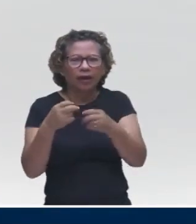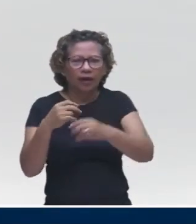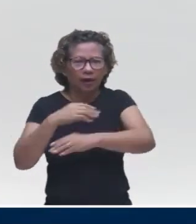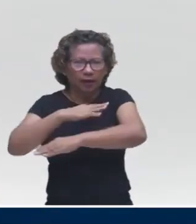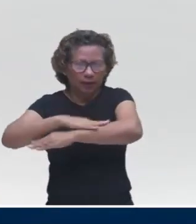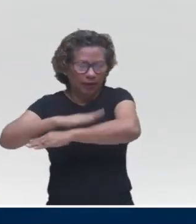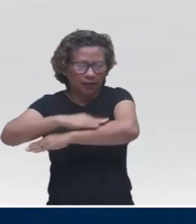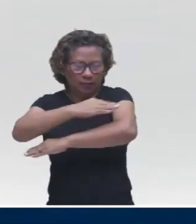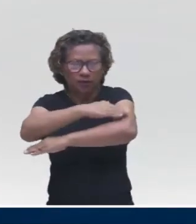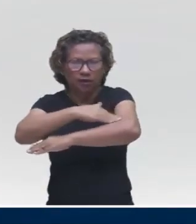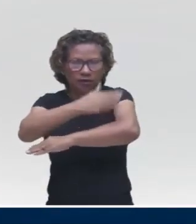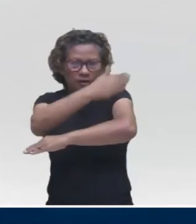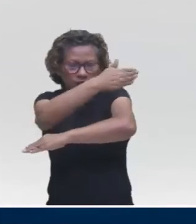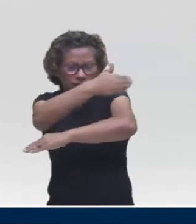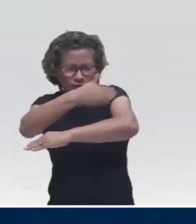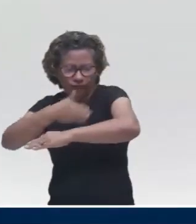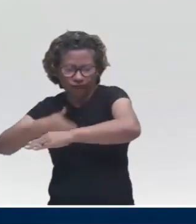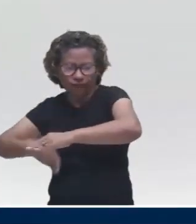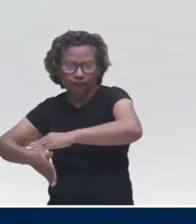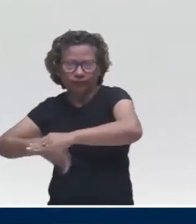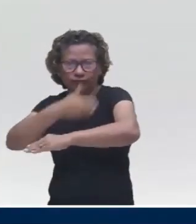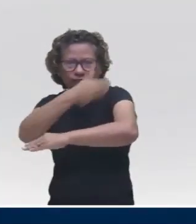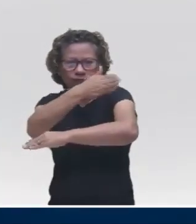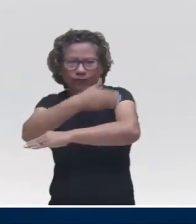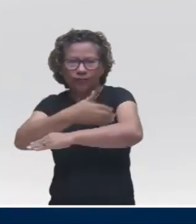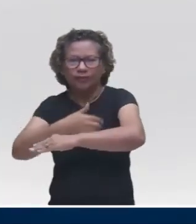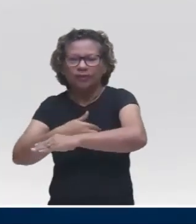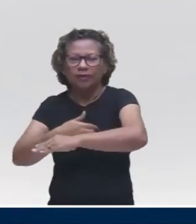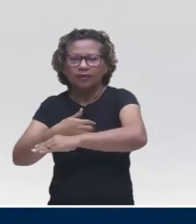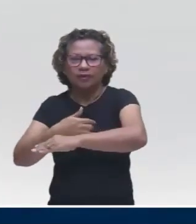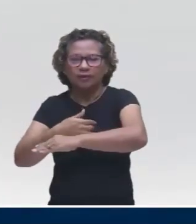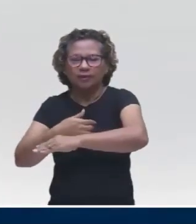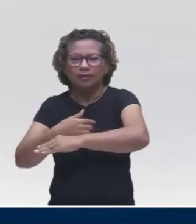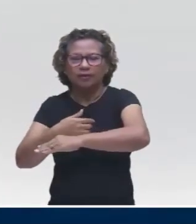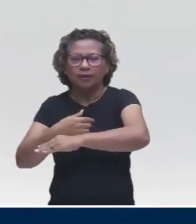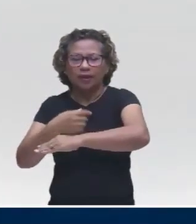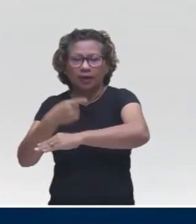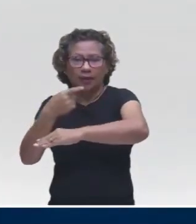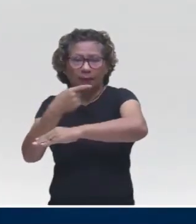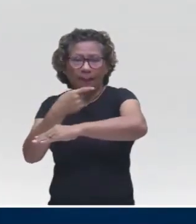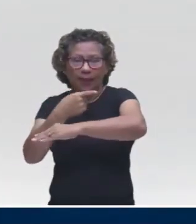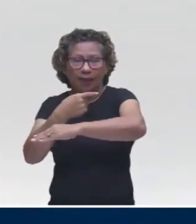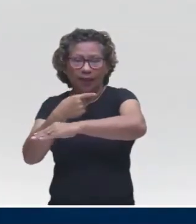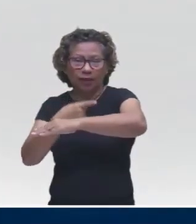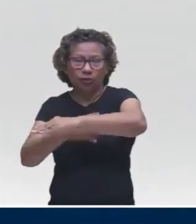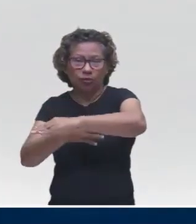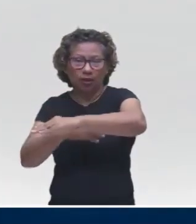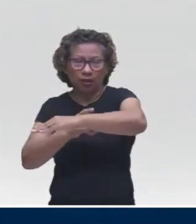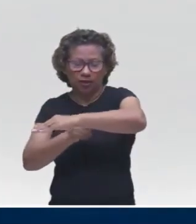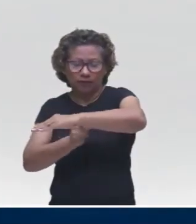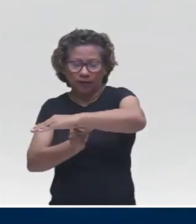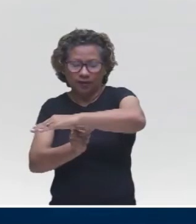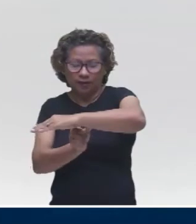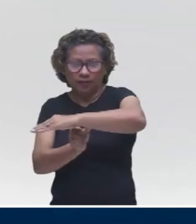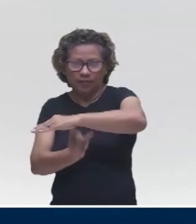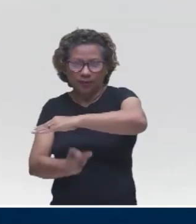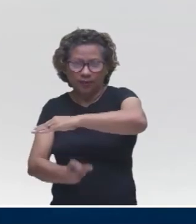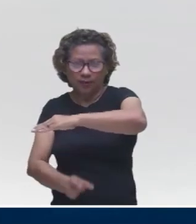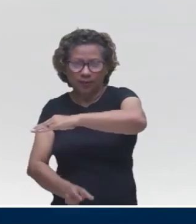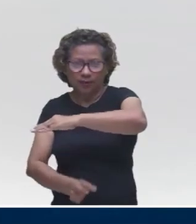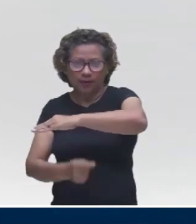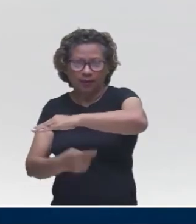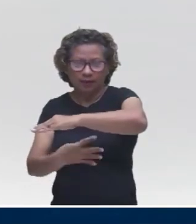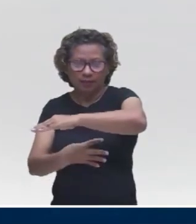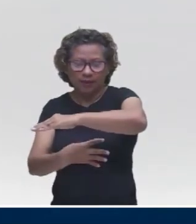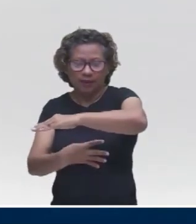em cima do menos 4. Deixa eu aumentar aqui um pouco. Em cima do menos 4, que é a raiz,